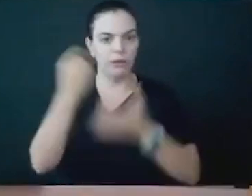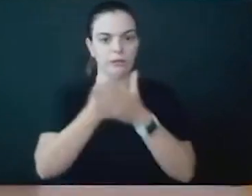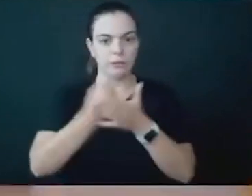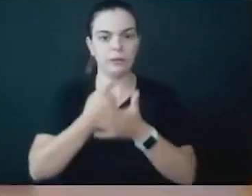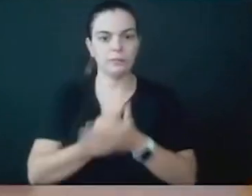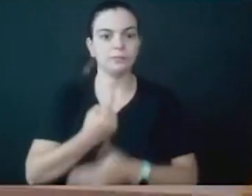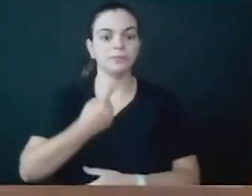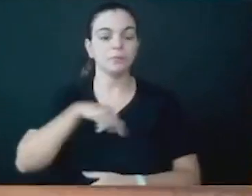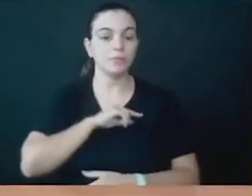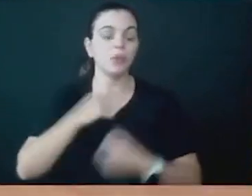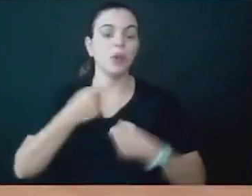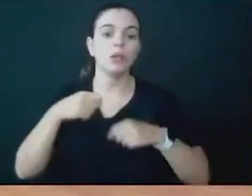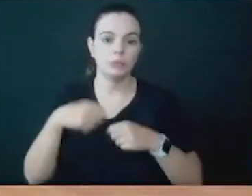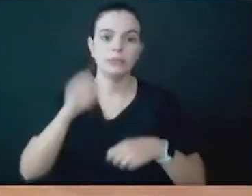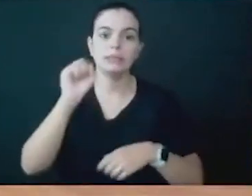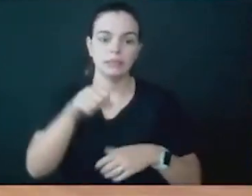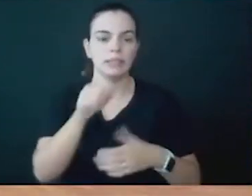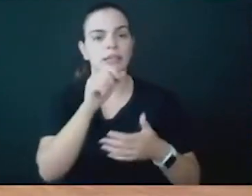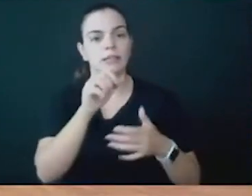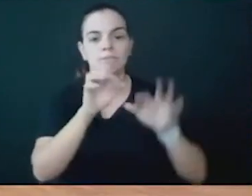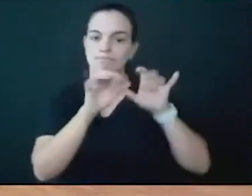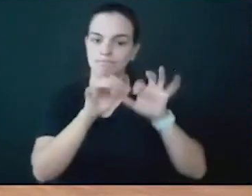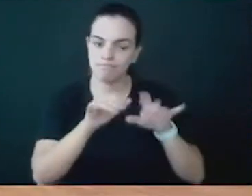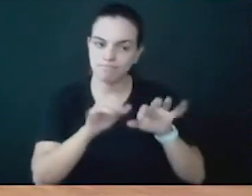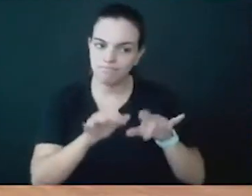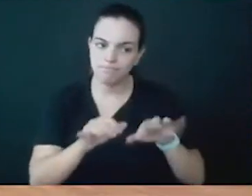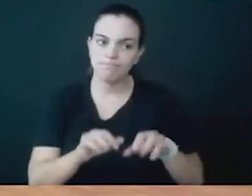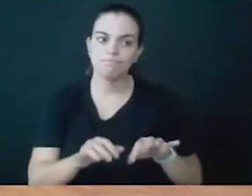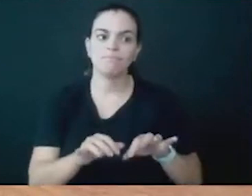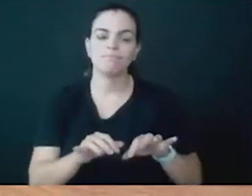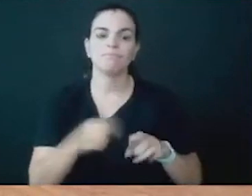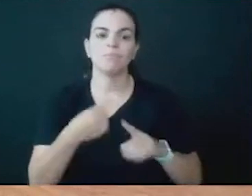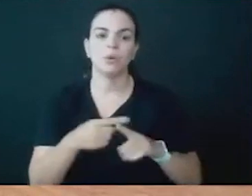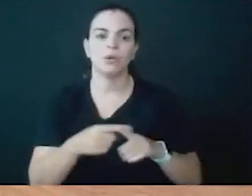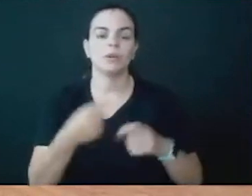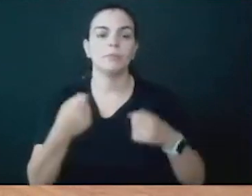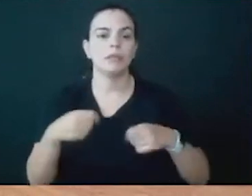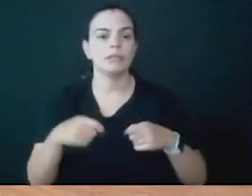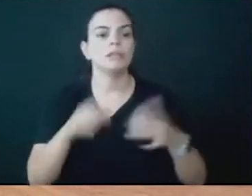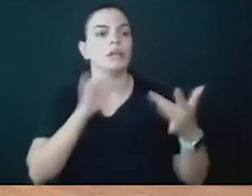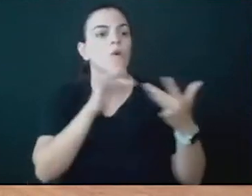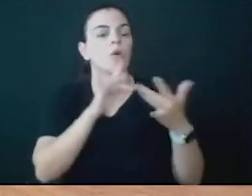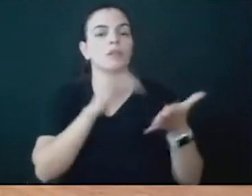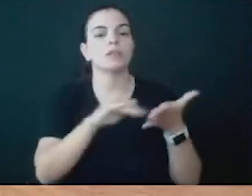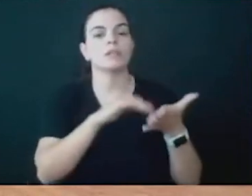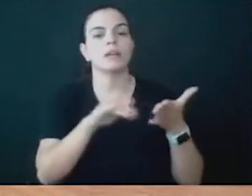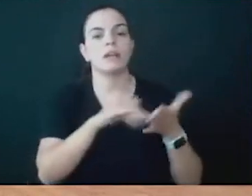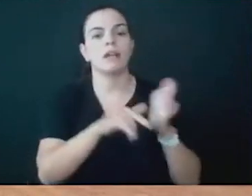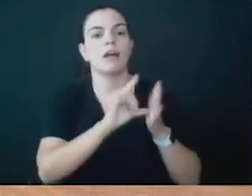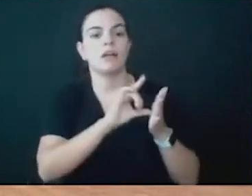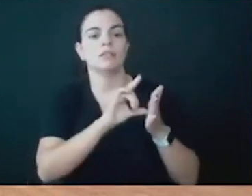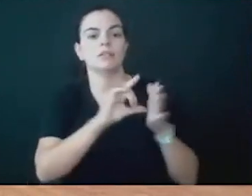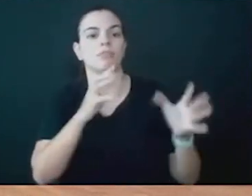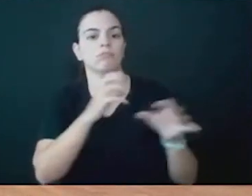por escrito, para poder fazer essa interação junto com as secretarias e poder apresentar uma resposta